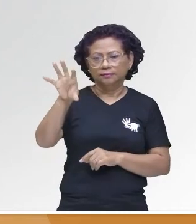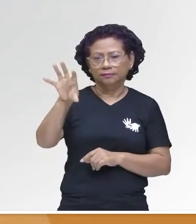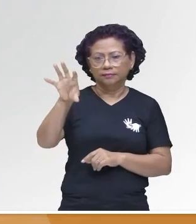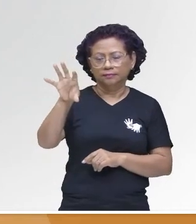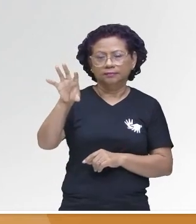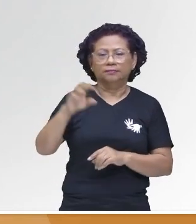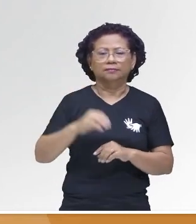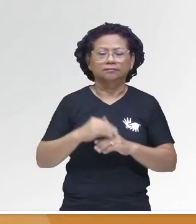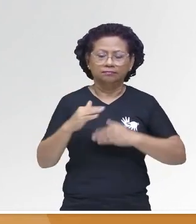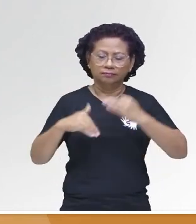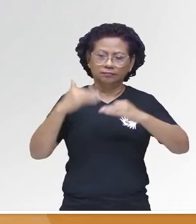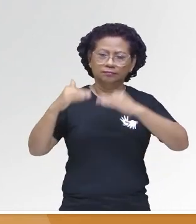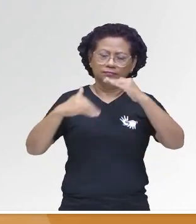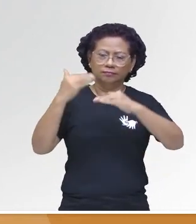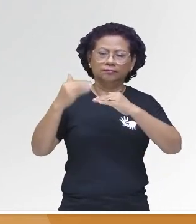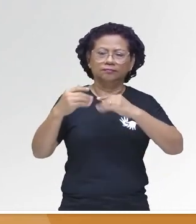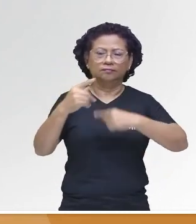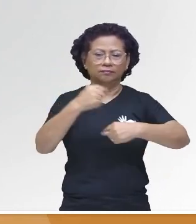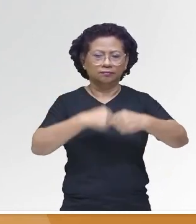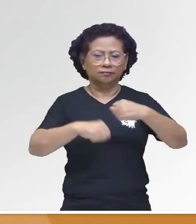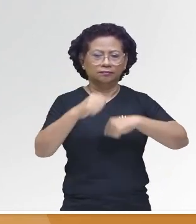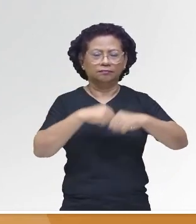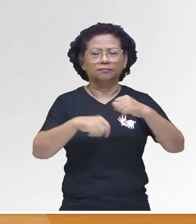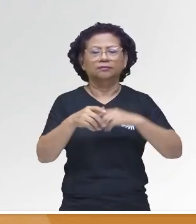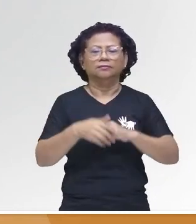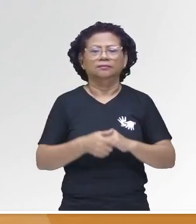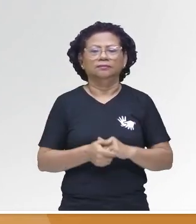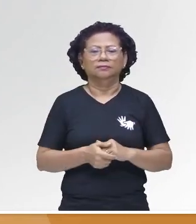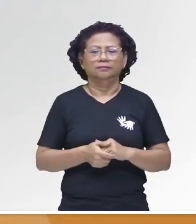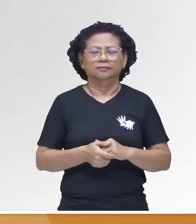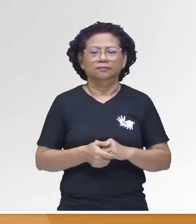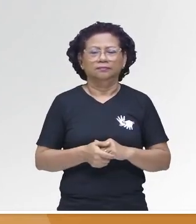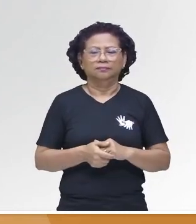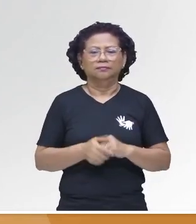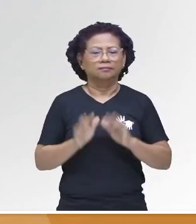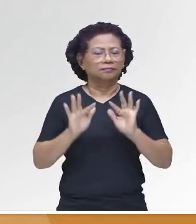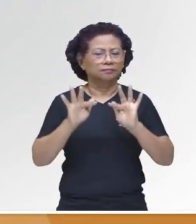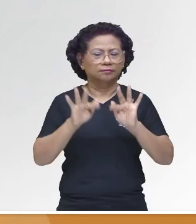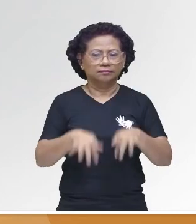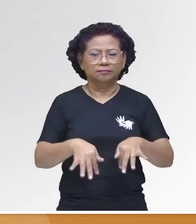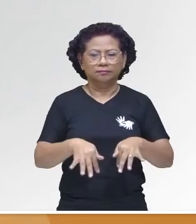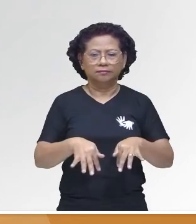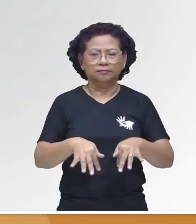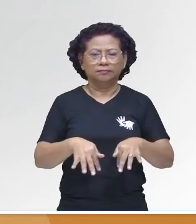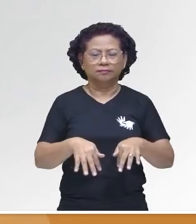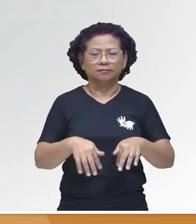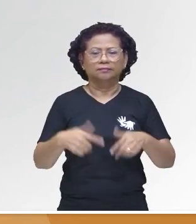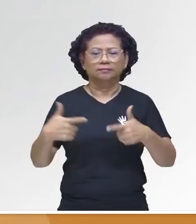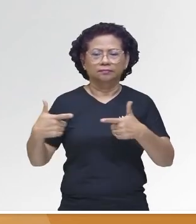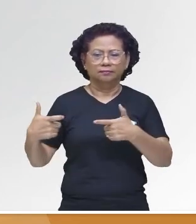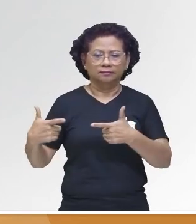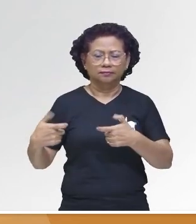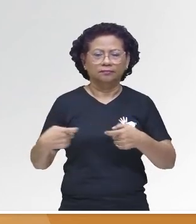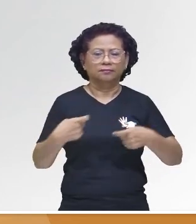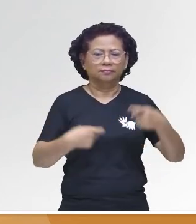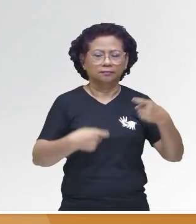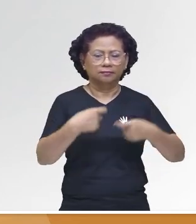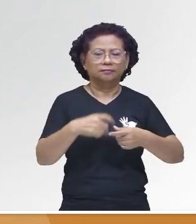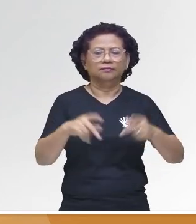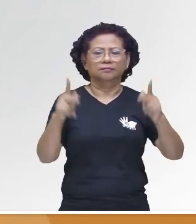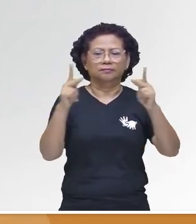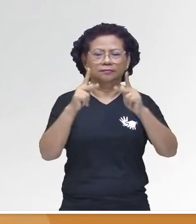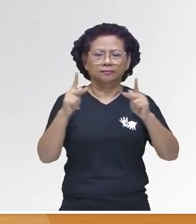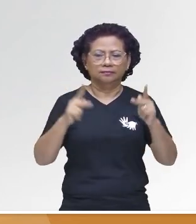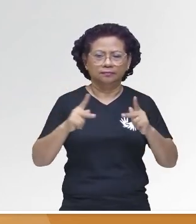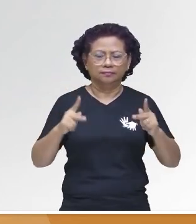se desenvolver economicamente. Assim, encerrava-se a Guerra dos Farrapos e a paz voltou ao